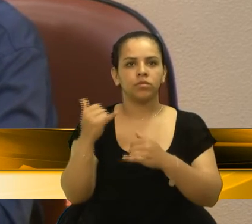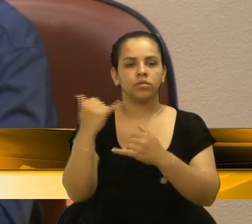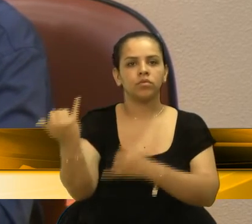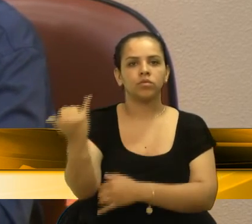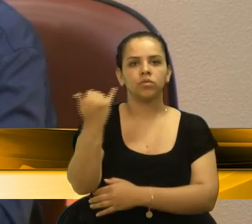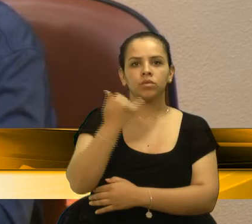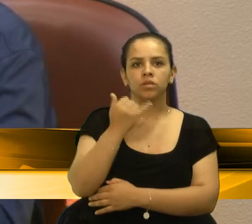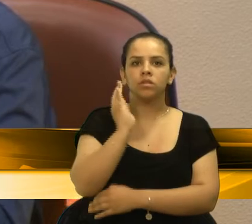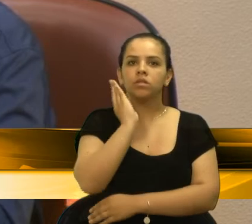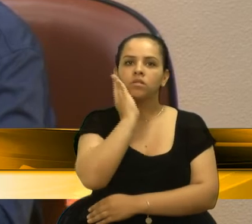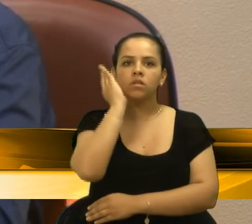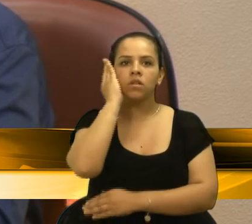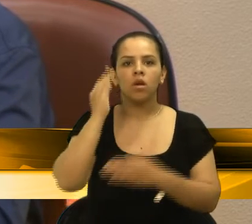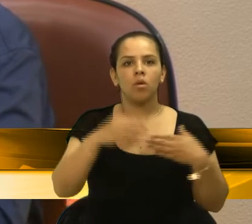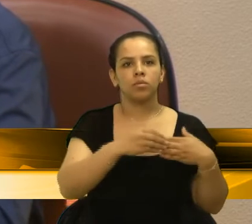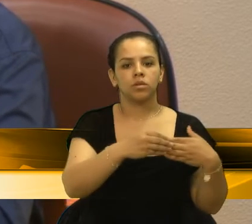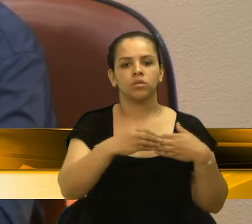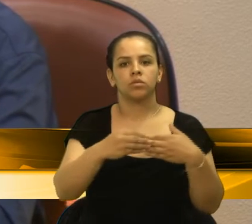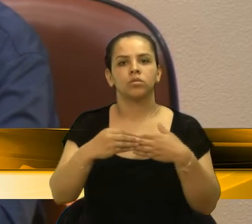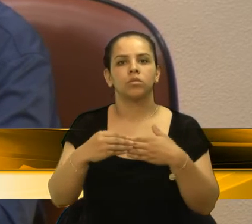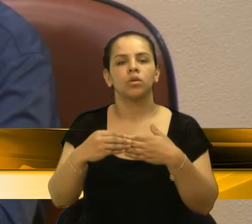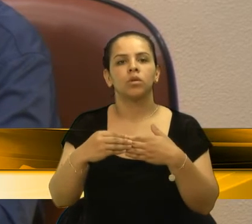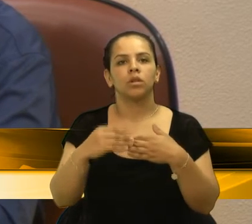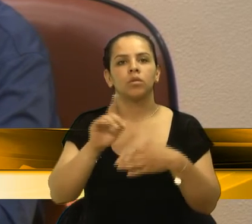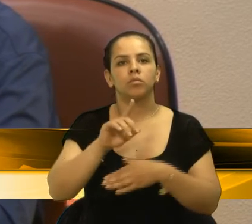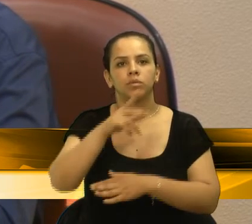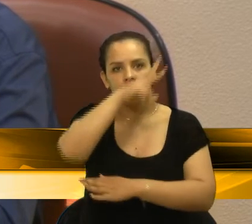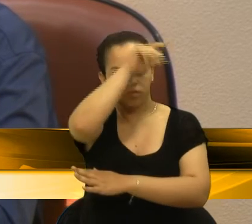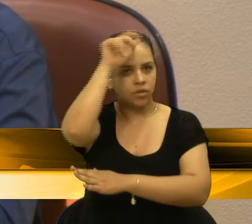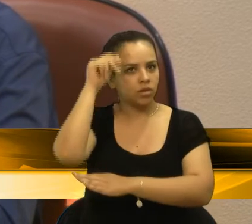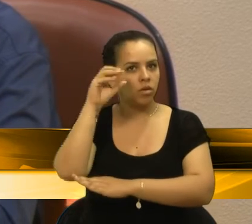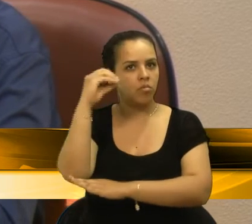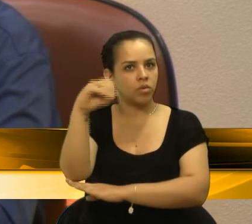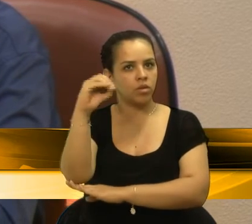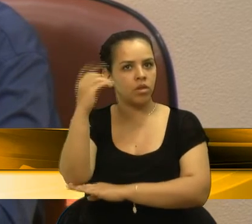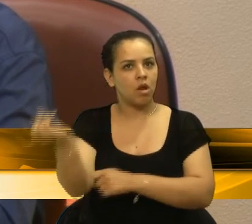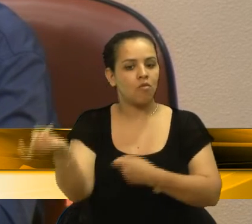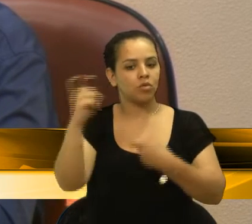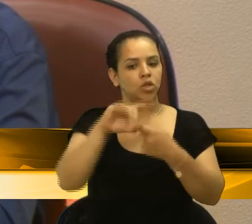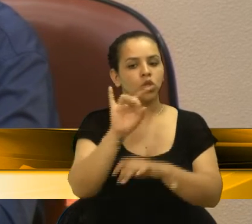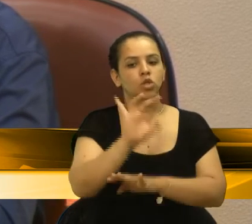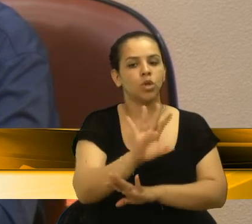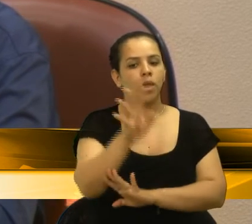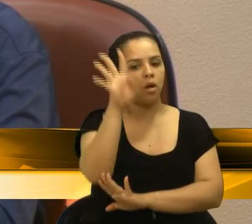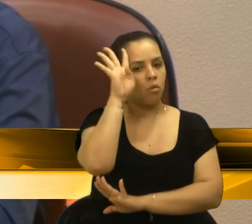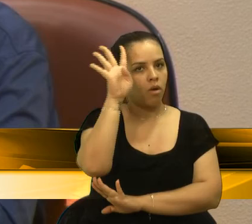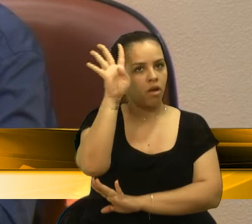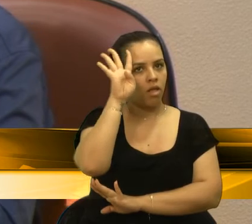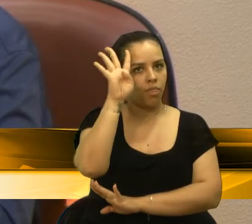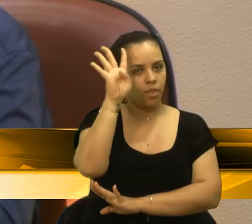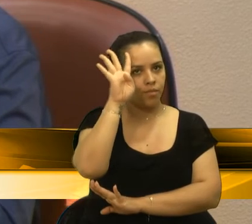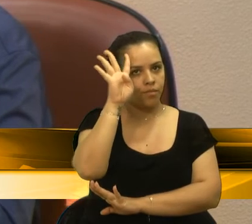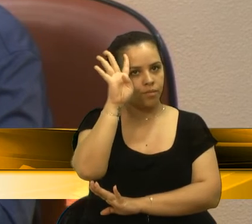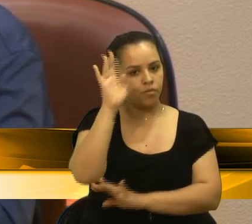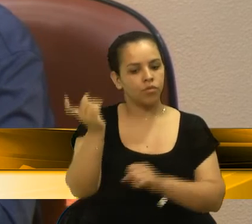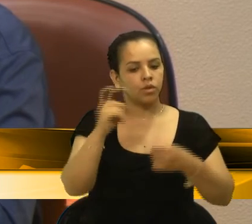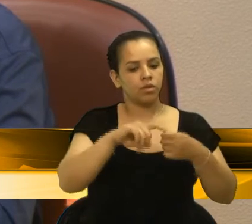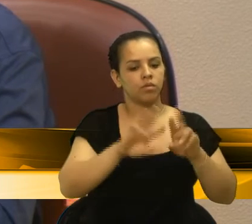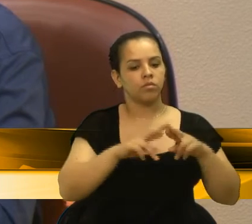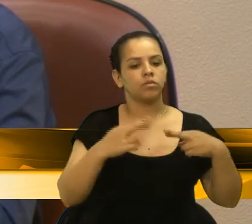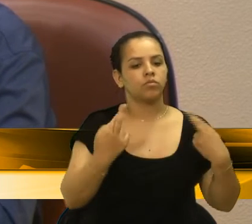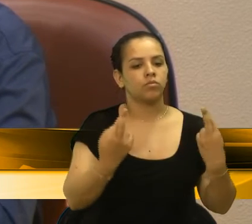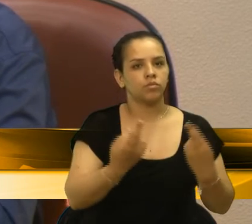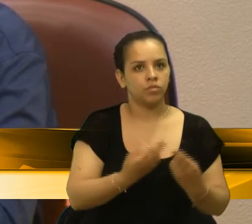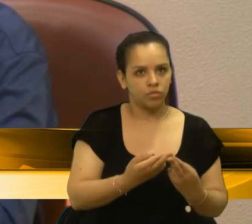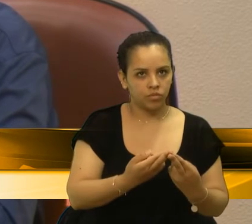doutora Cássia estaria acompanhando o prefeito em Porto Alegre e retornará somente na próxima quarta-feira. Retomar a sessão, apesar